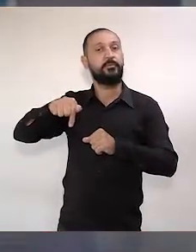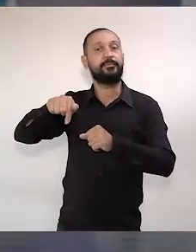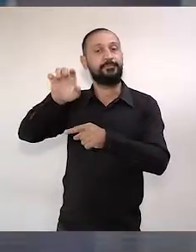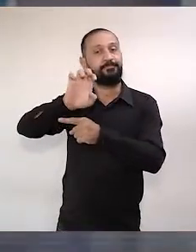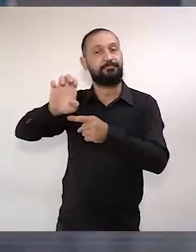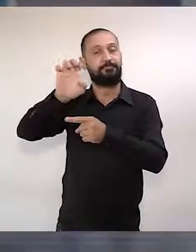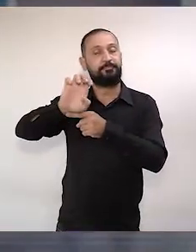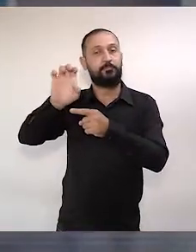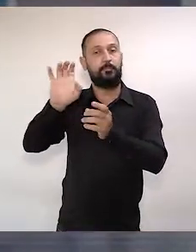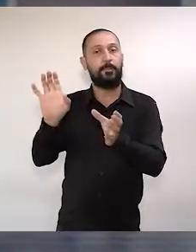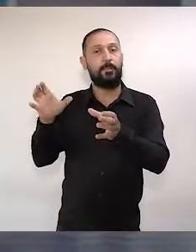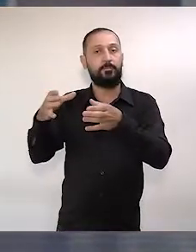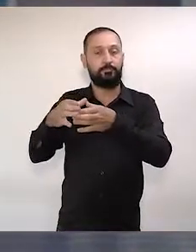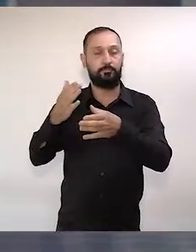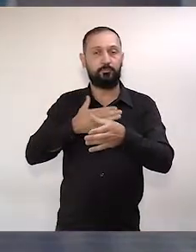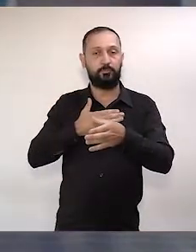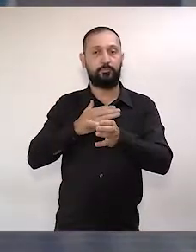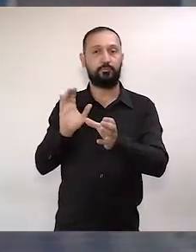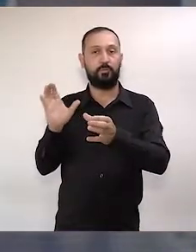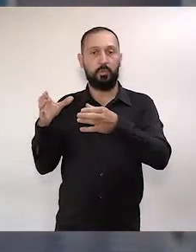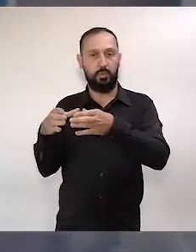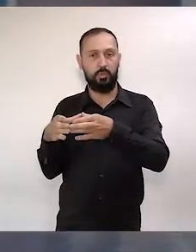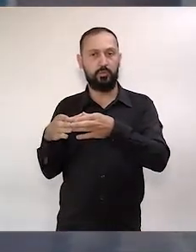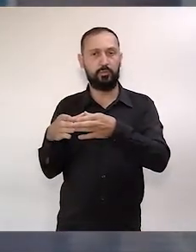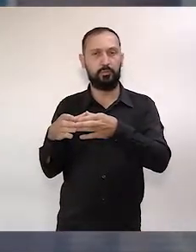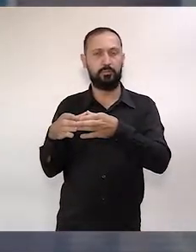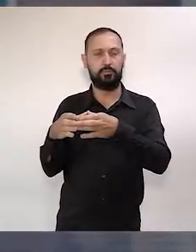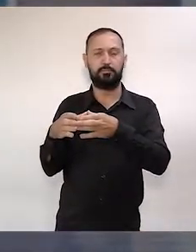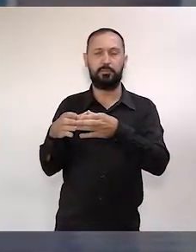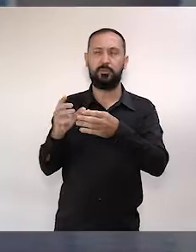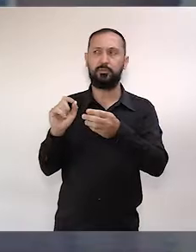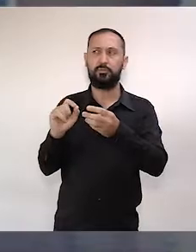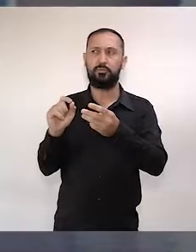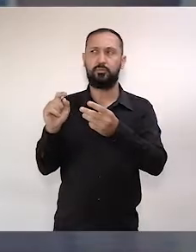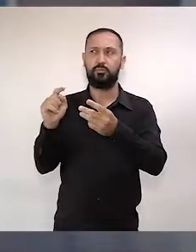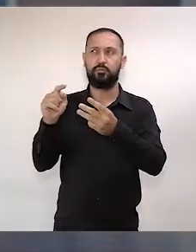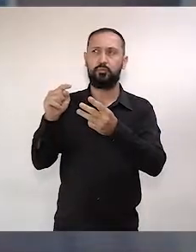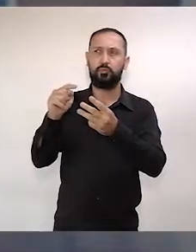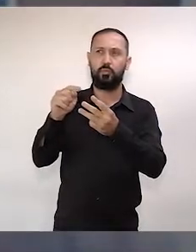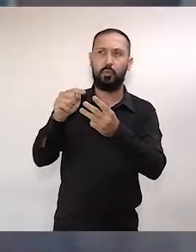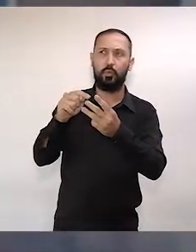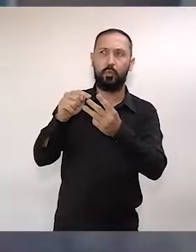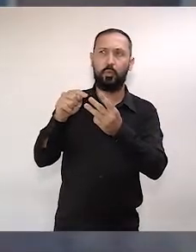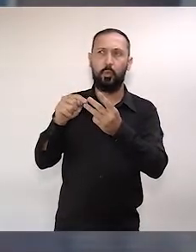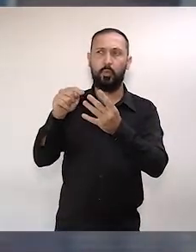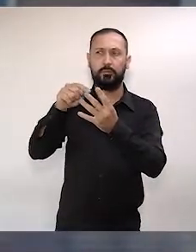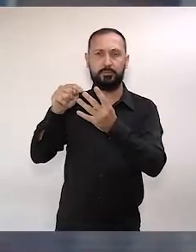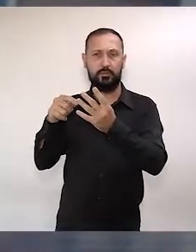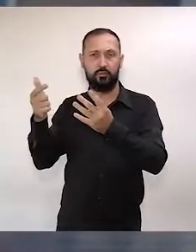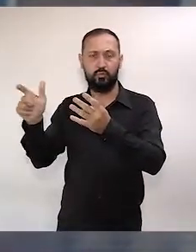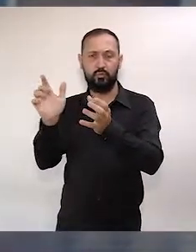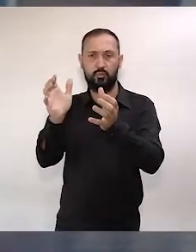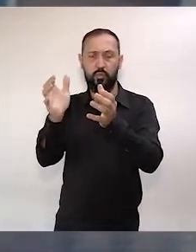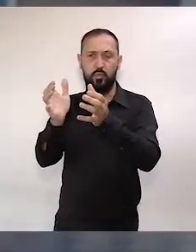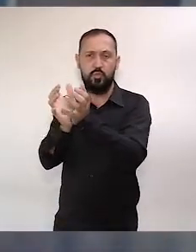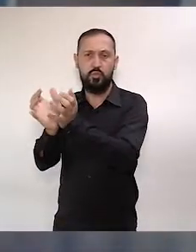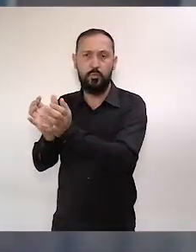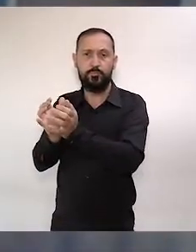no estado, nós, o meu grupo, e mais uns 2 ou 3